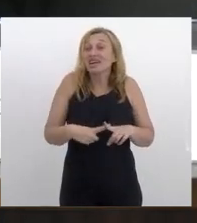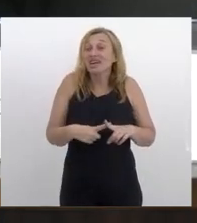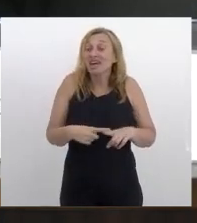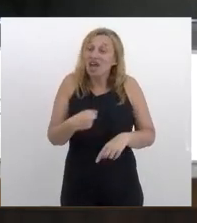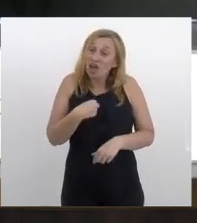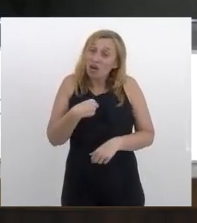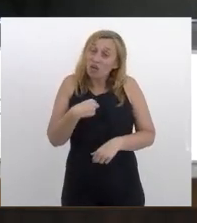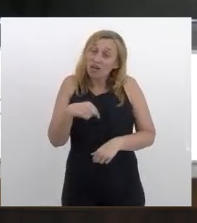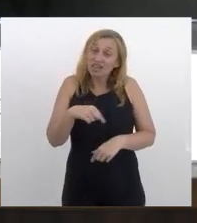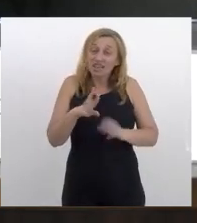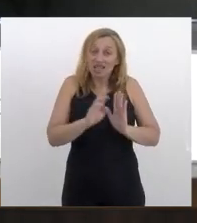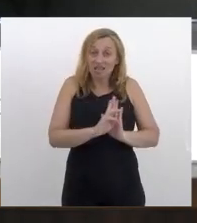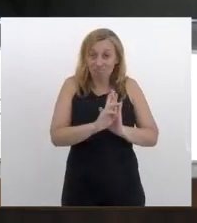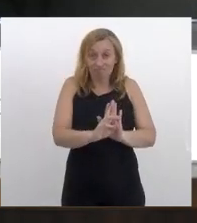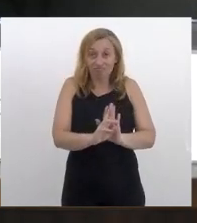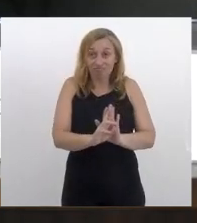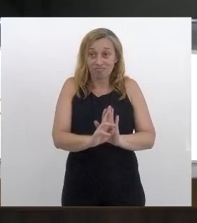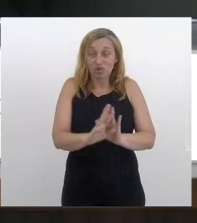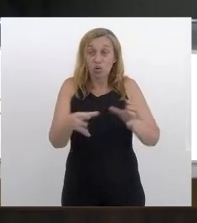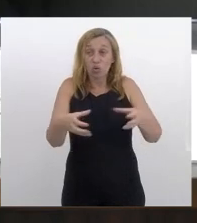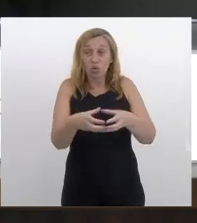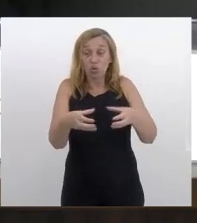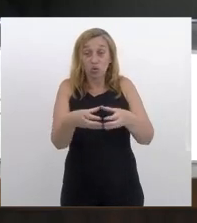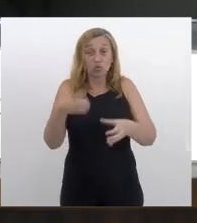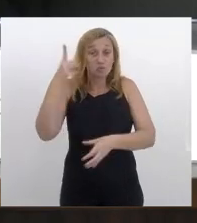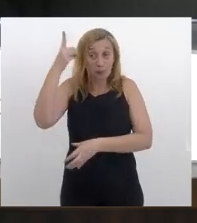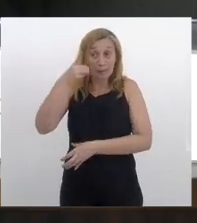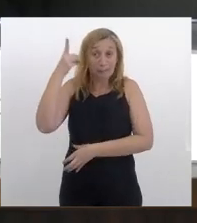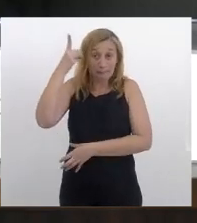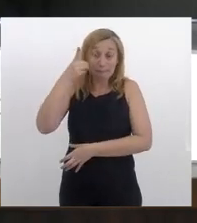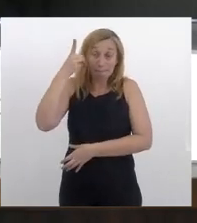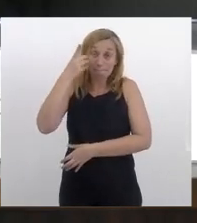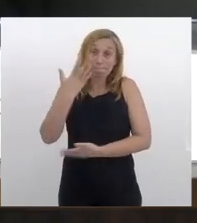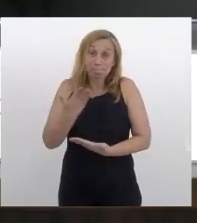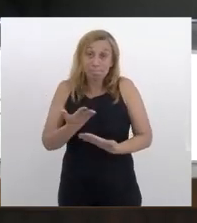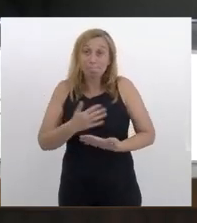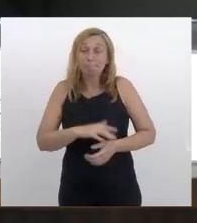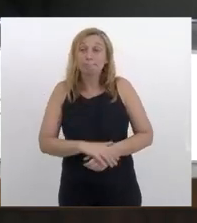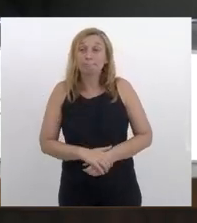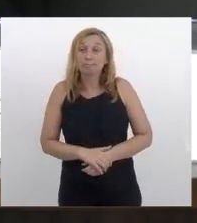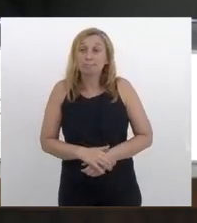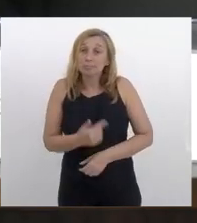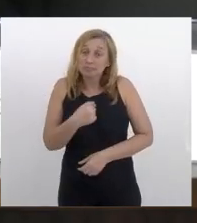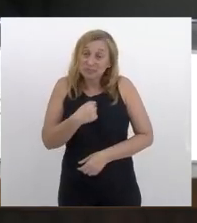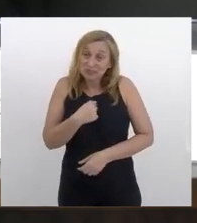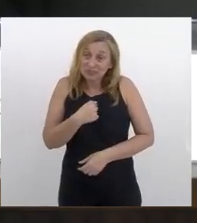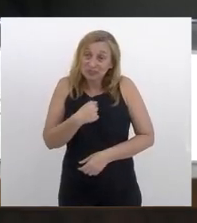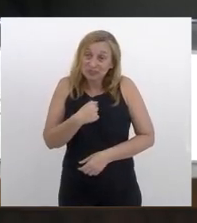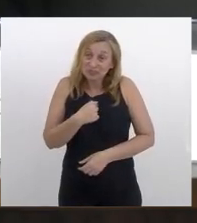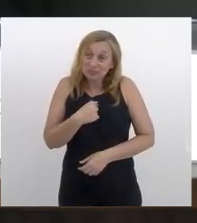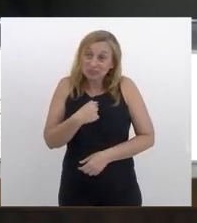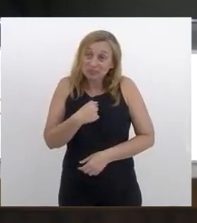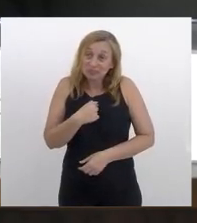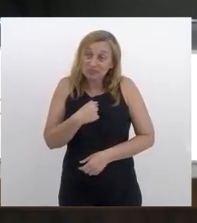eu aqui represento o conjunto dos parlamentares, eu